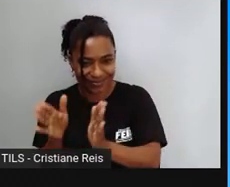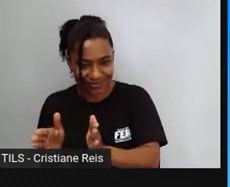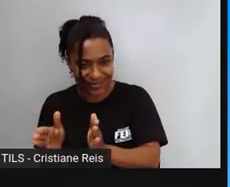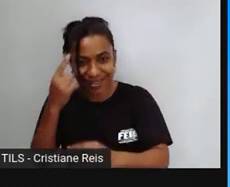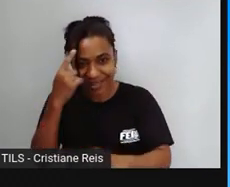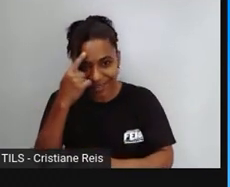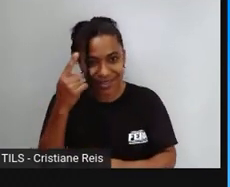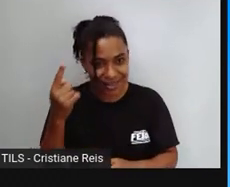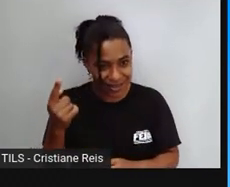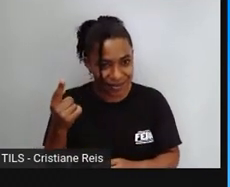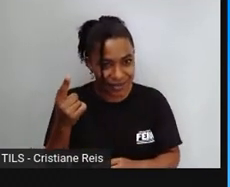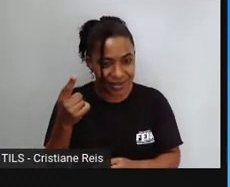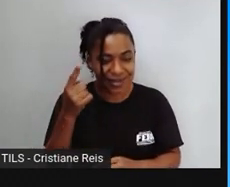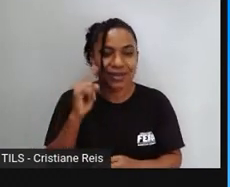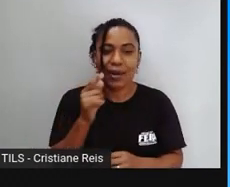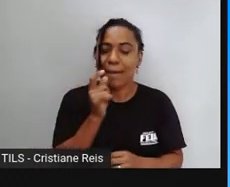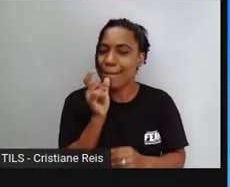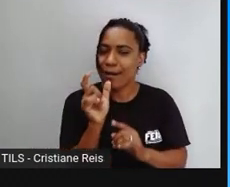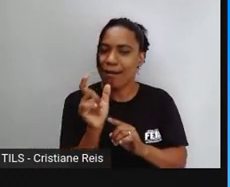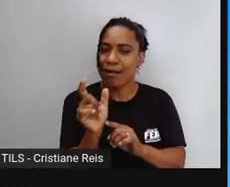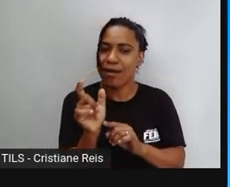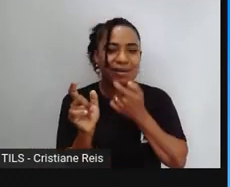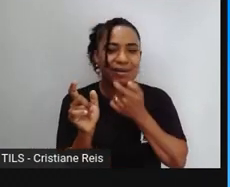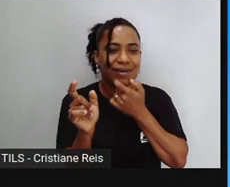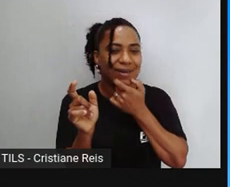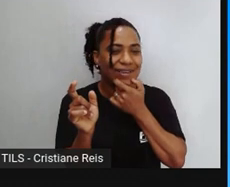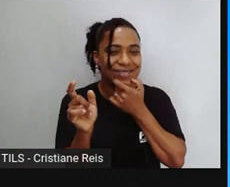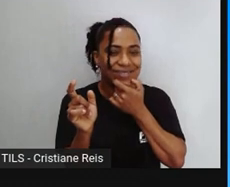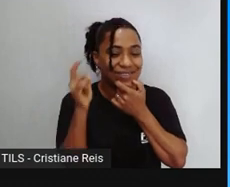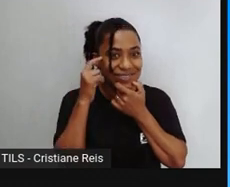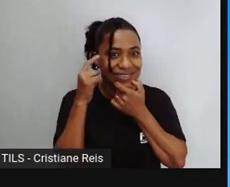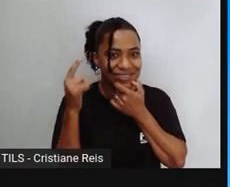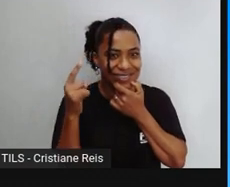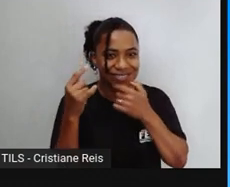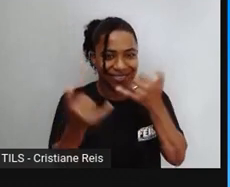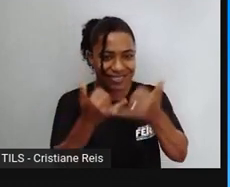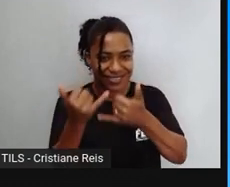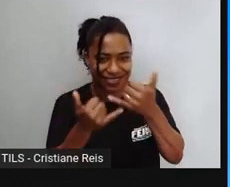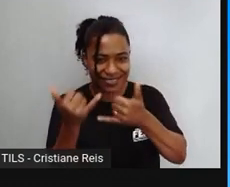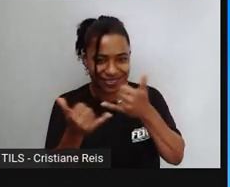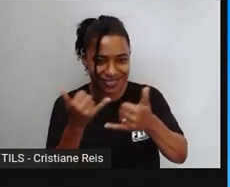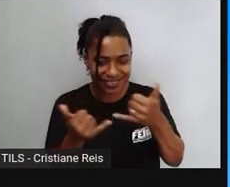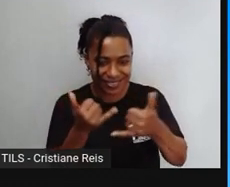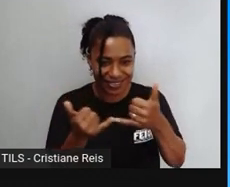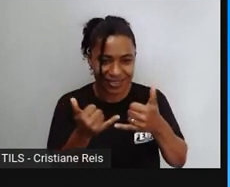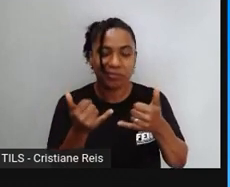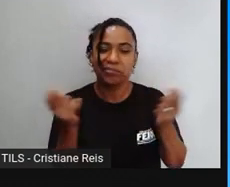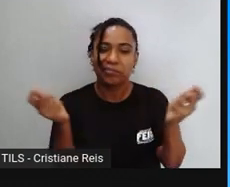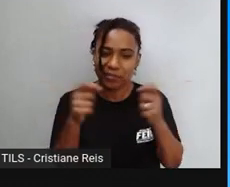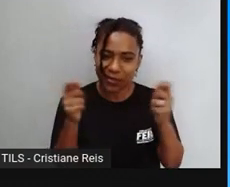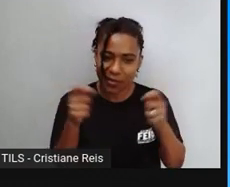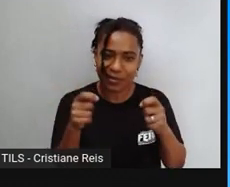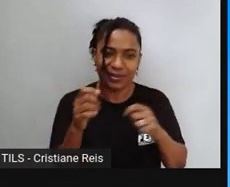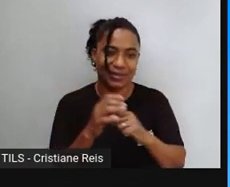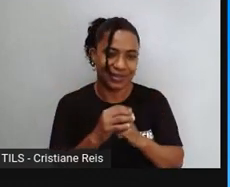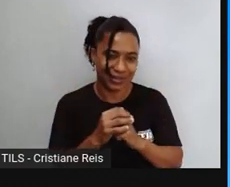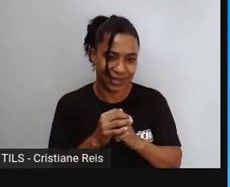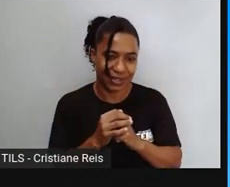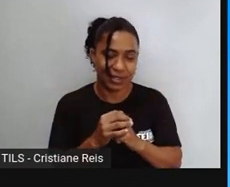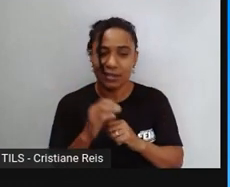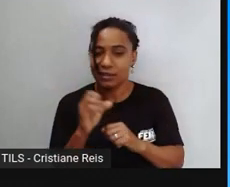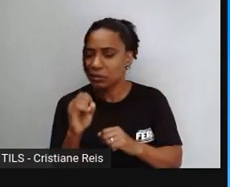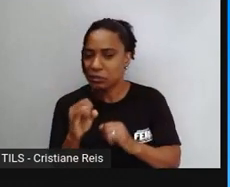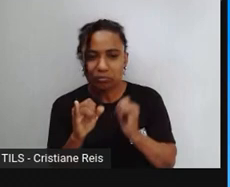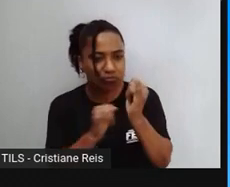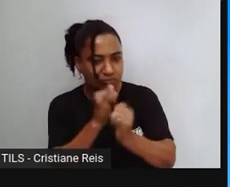vocabulário. Caso você não tenha acesso à internet, você pode utilizar um dicionário físico ou um livro de inglês